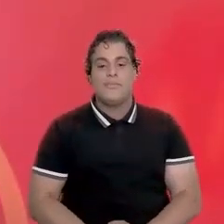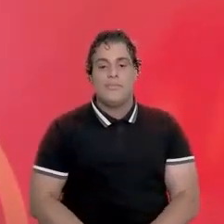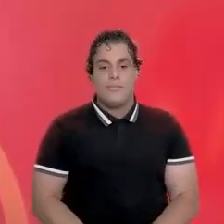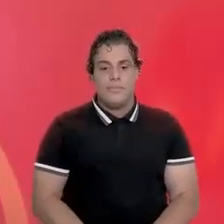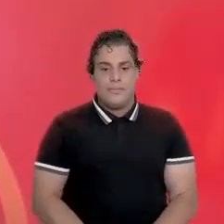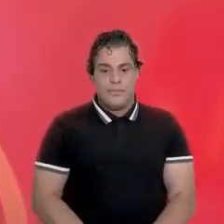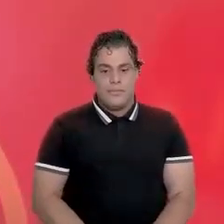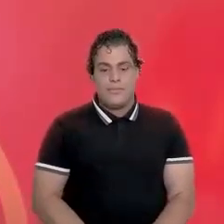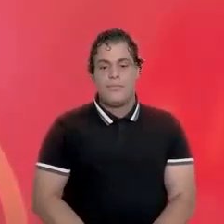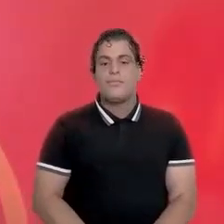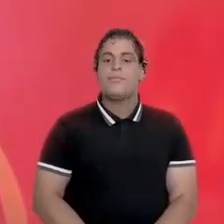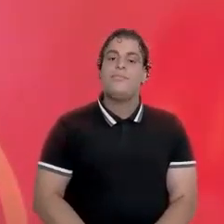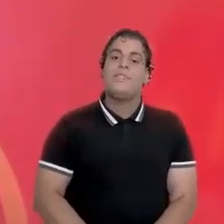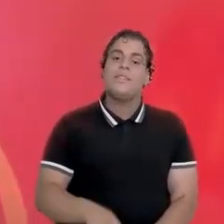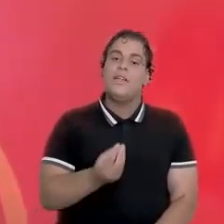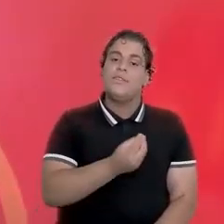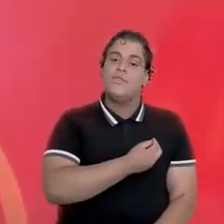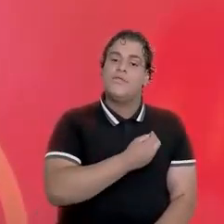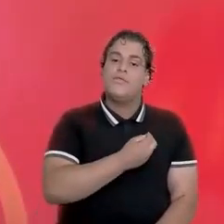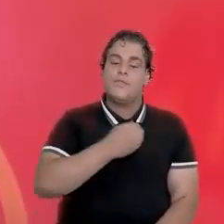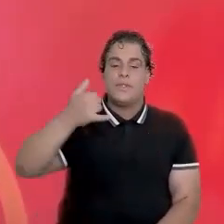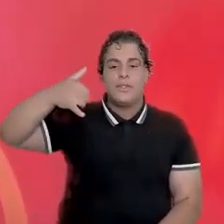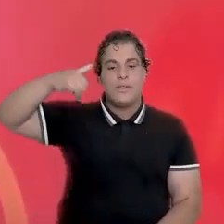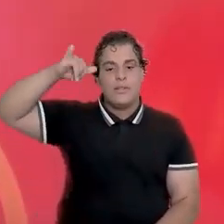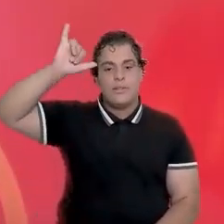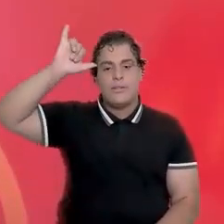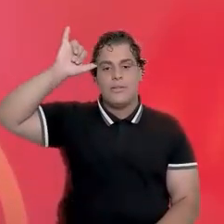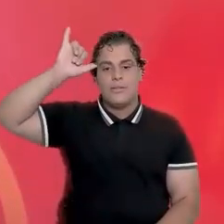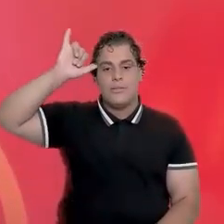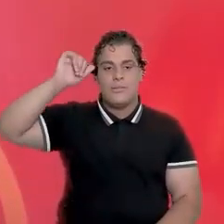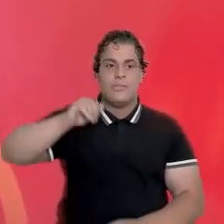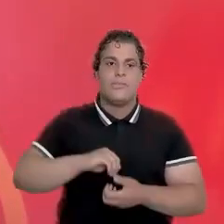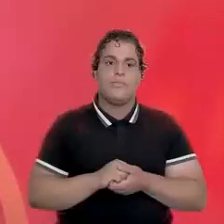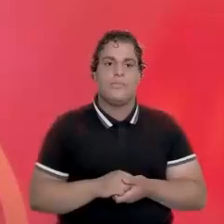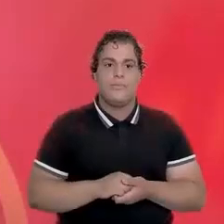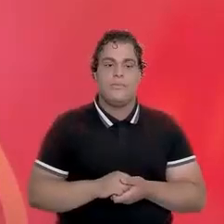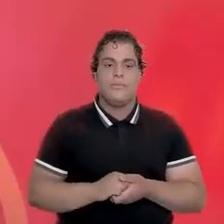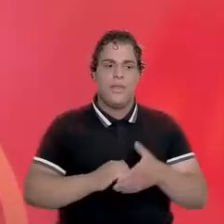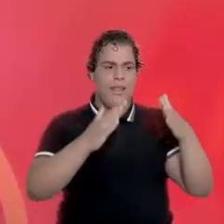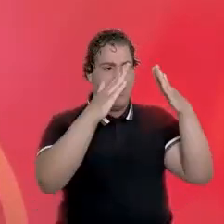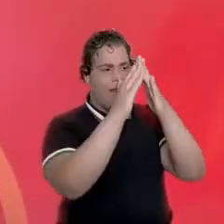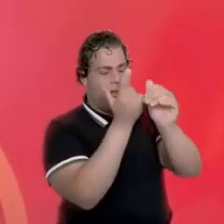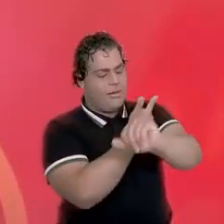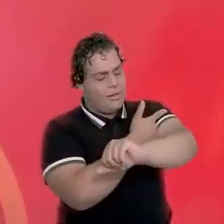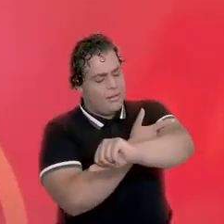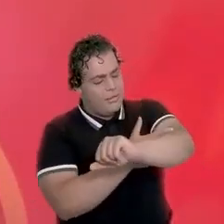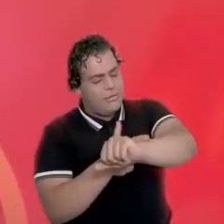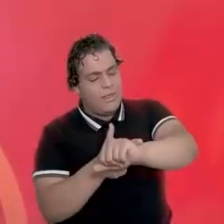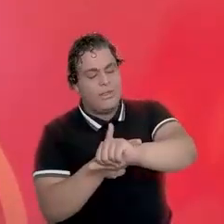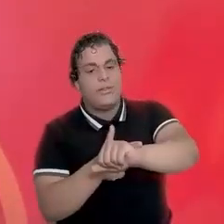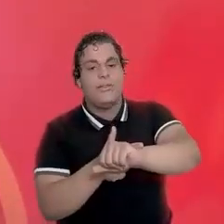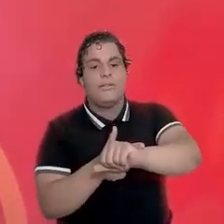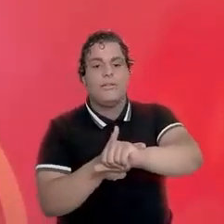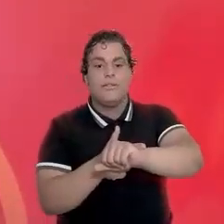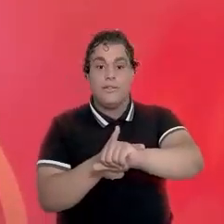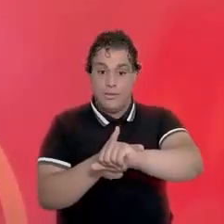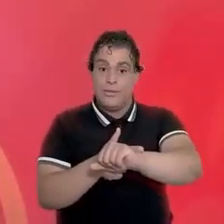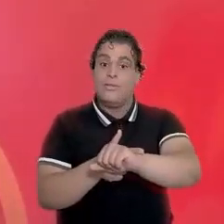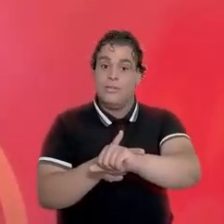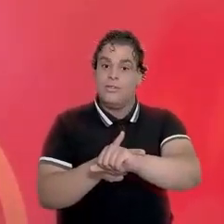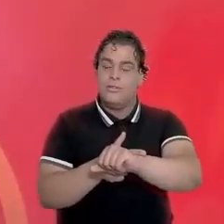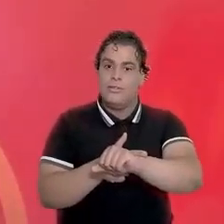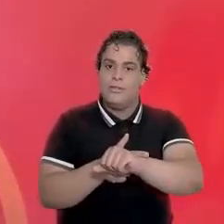Saga Sertaneja. Aquela casinha branca fica